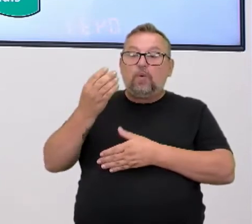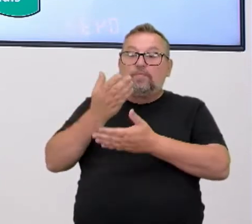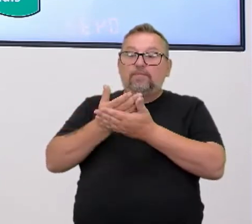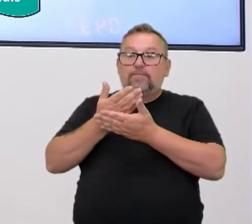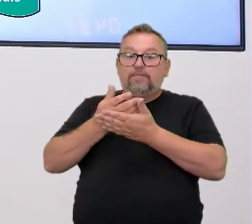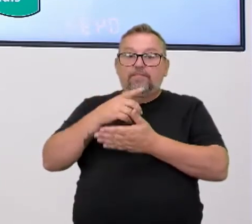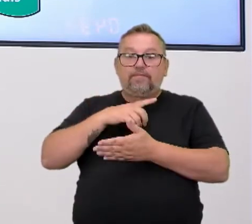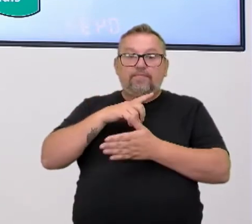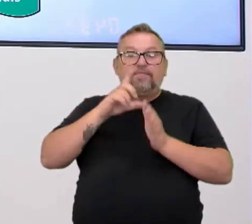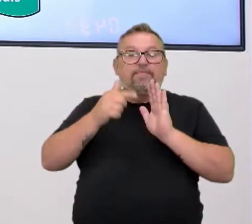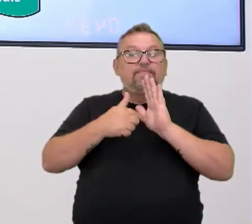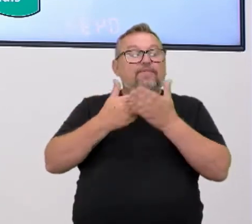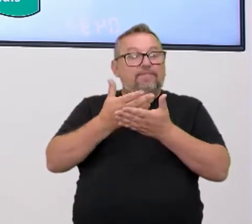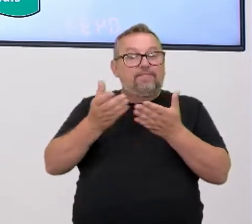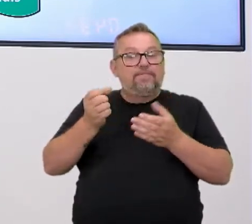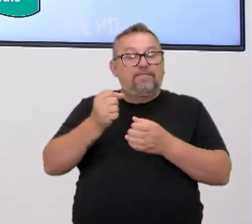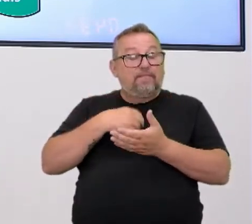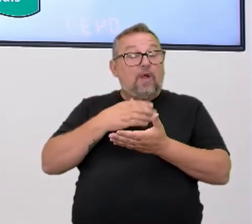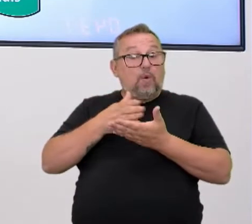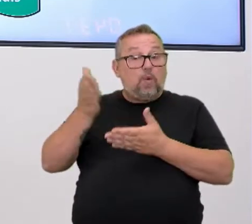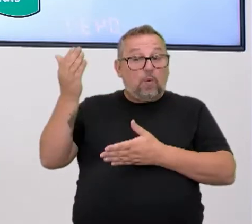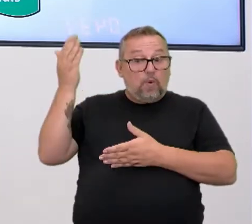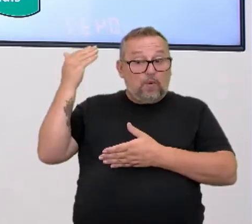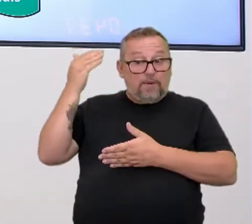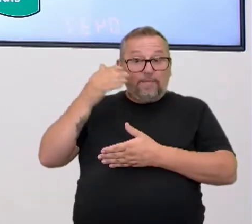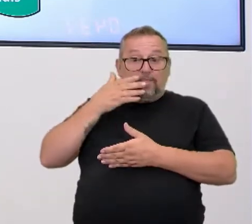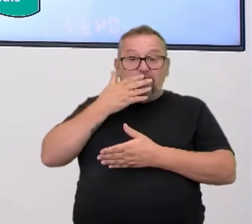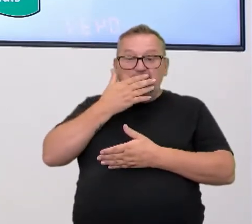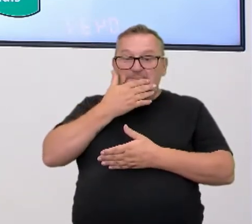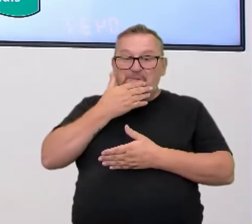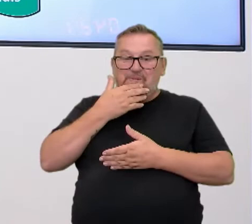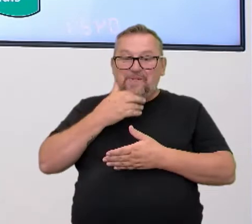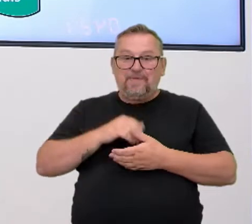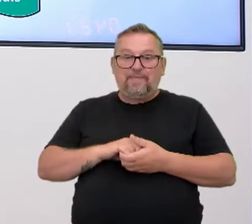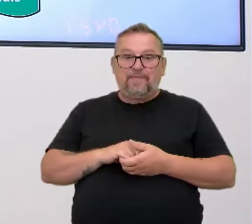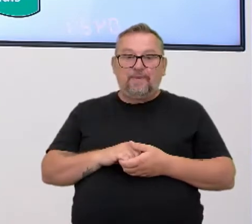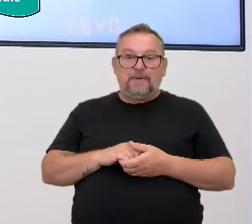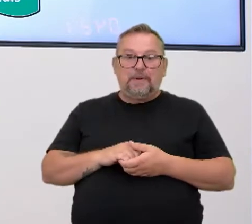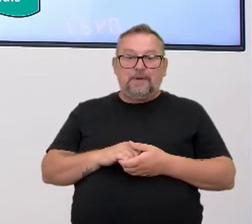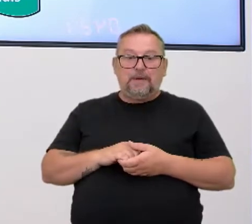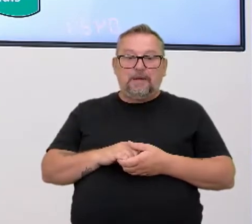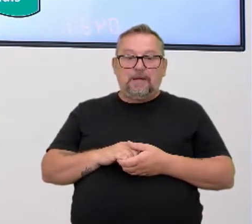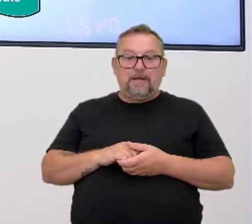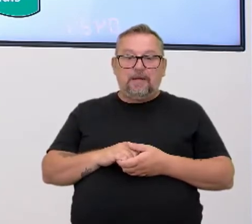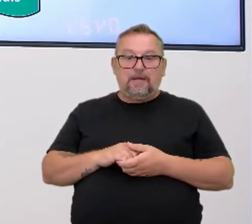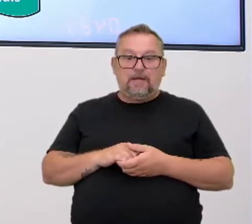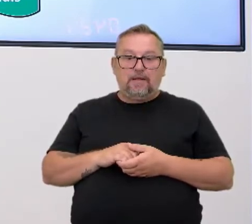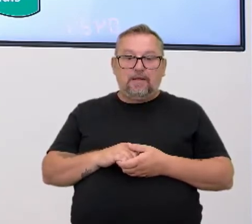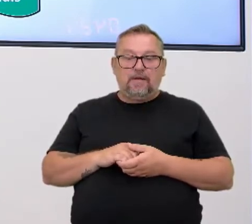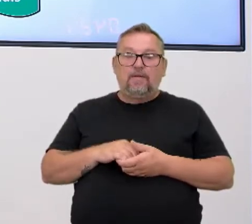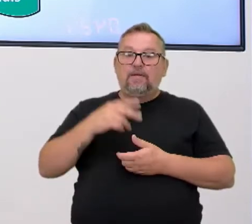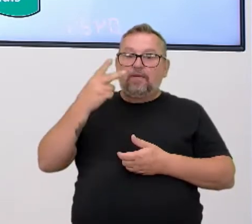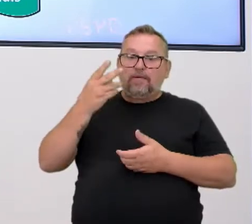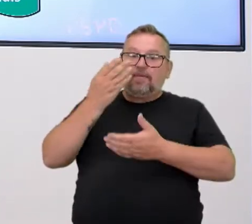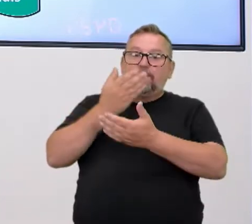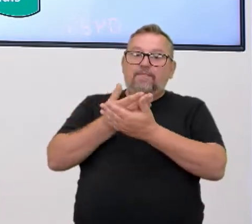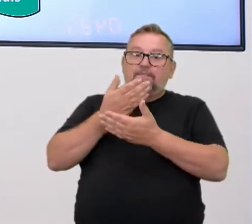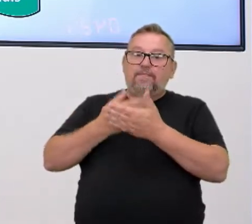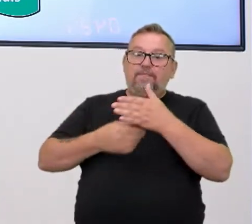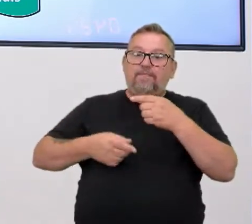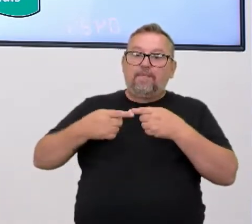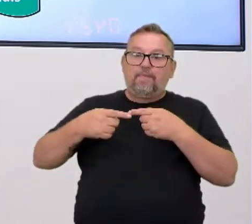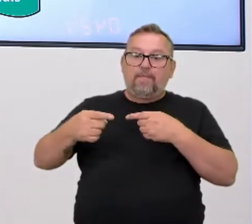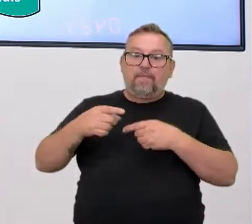o que eu apresentei para vocês lá no começo. Quantas aulas? Conexão empreendedora, 2 aulas semanais.